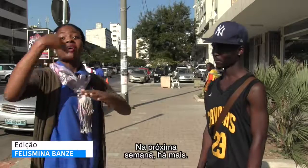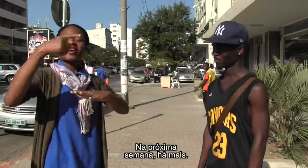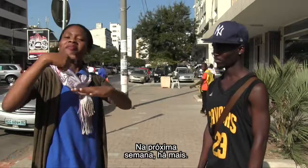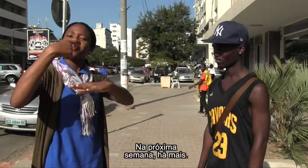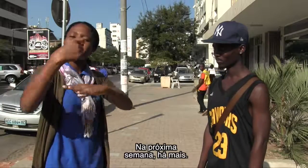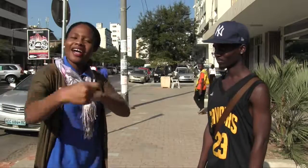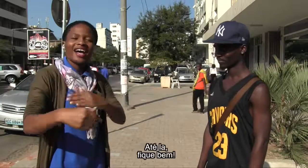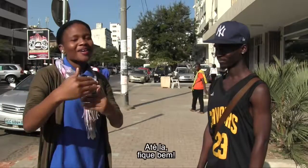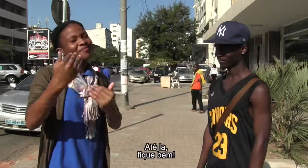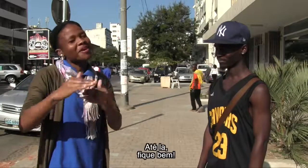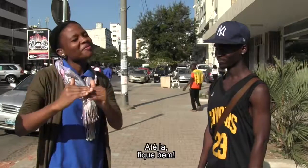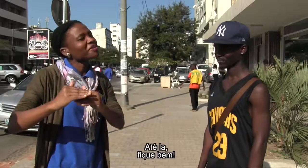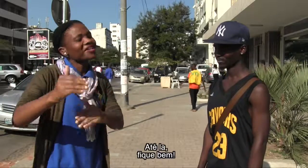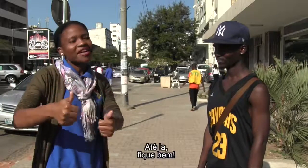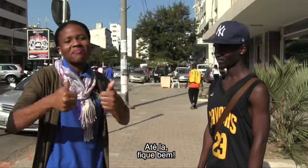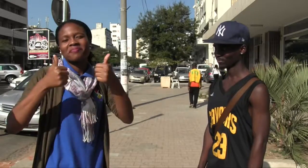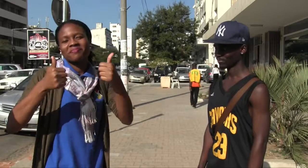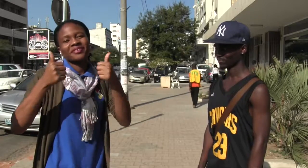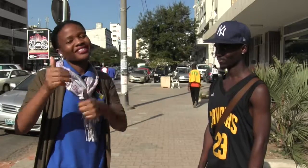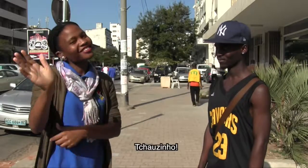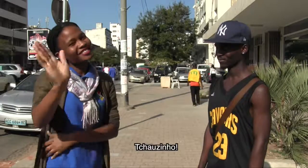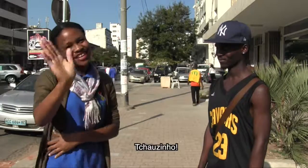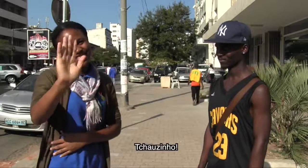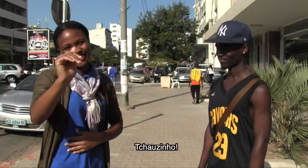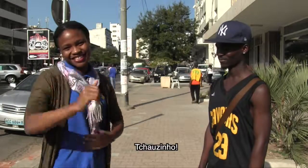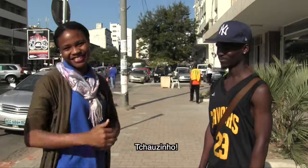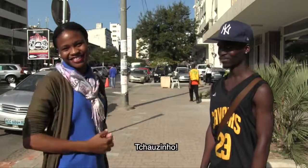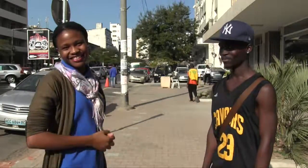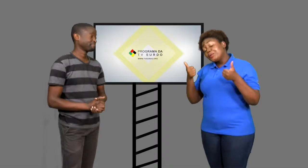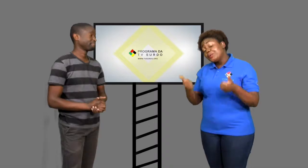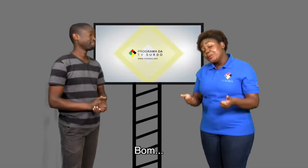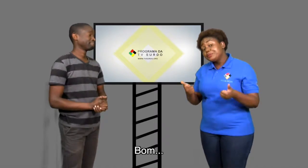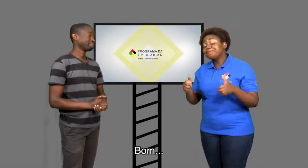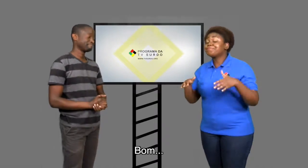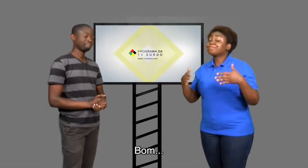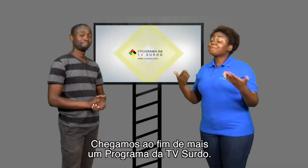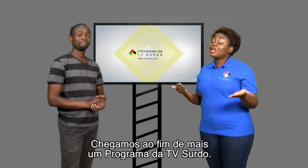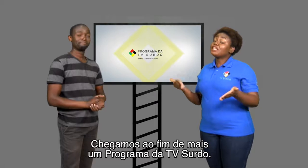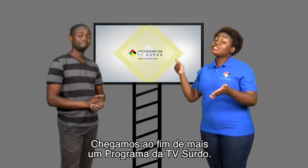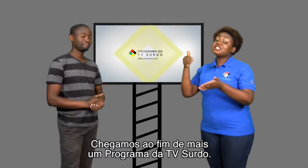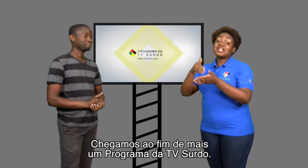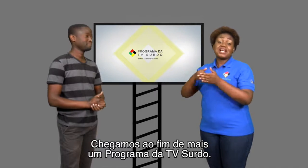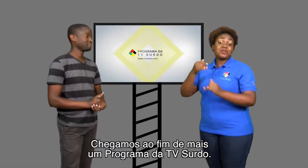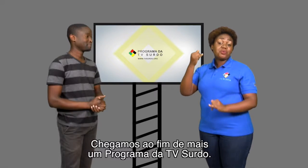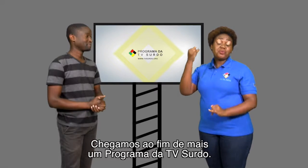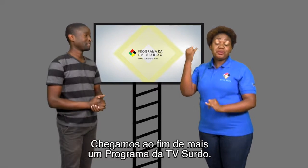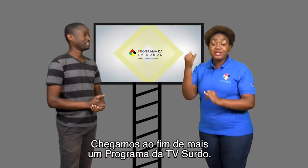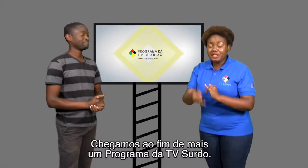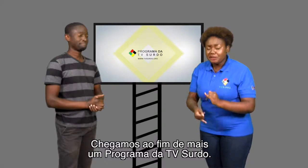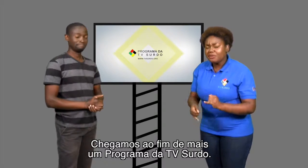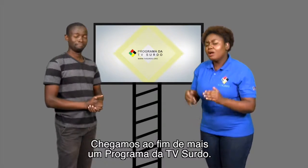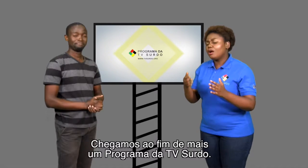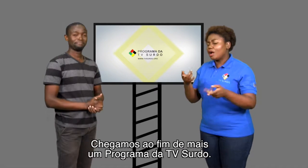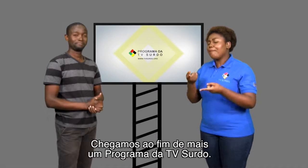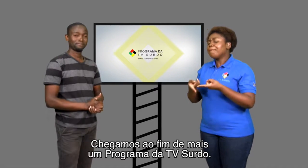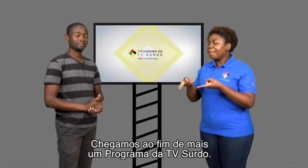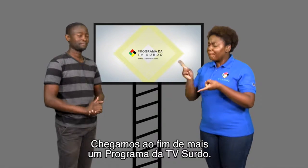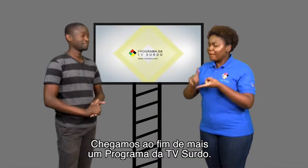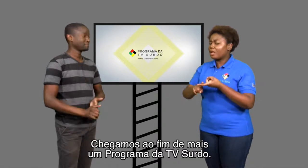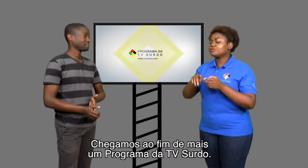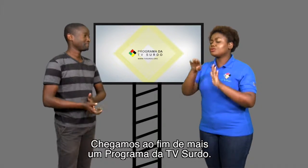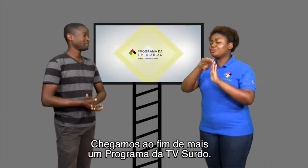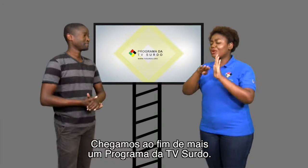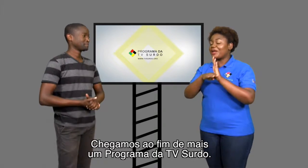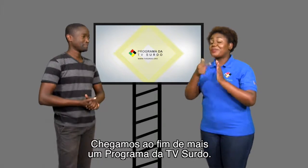semana há mais até lá fique bem tchauzinho bom chegamos ao fim de mais um